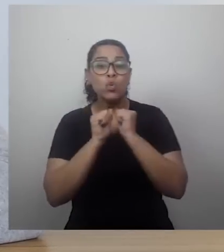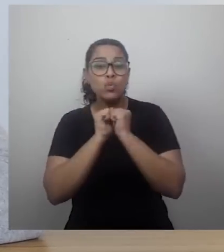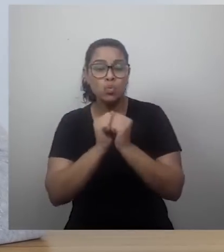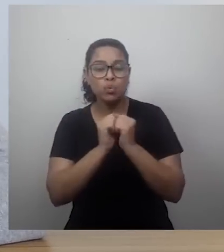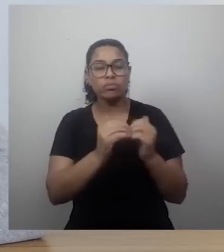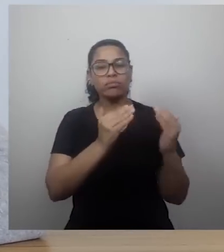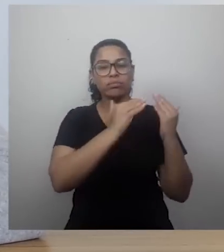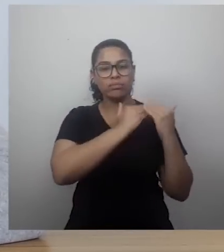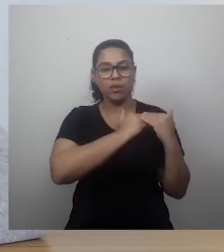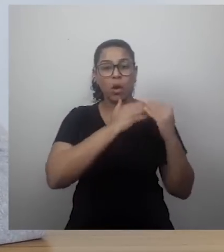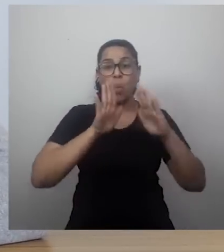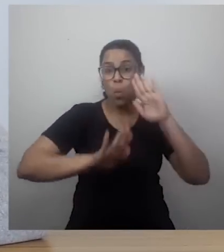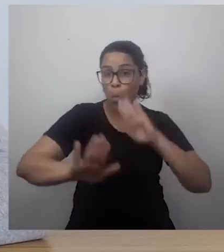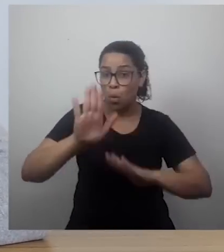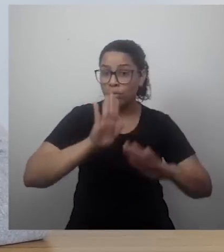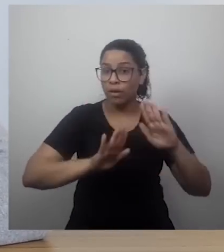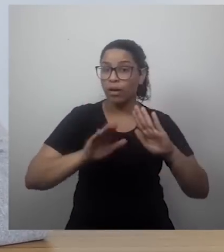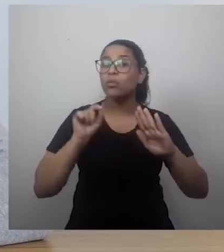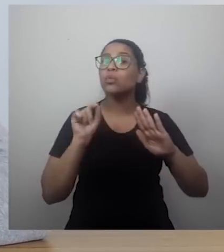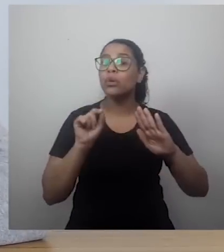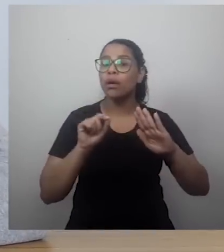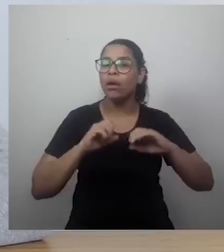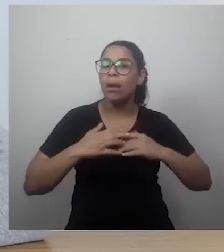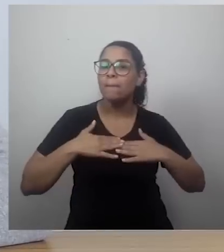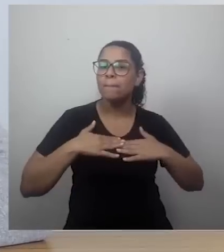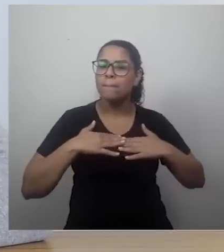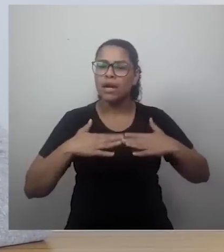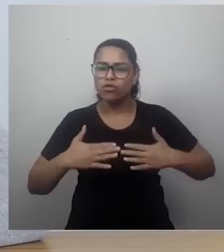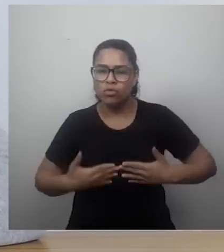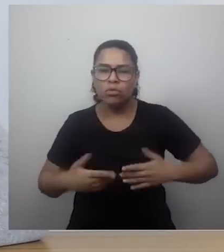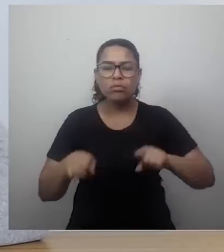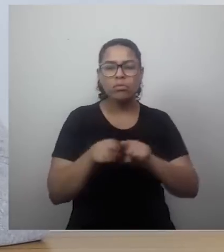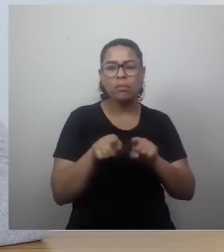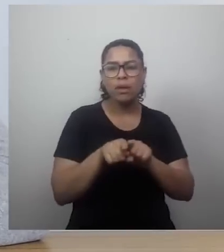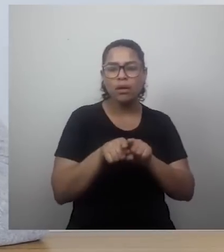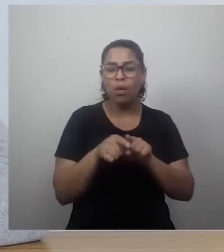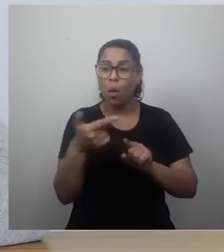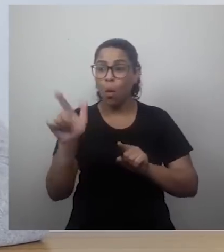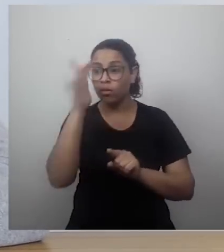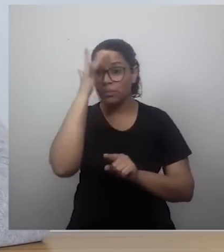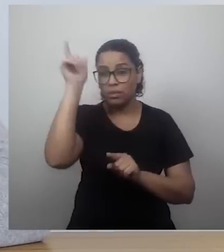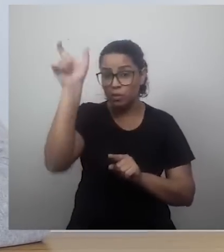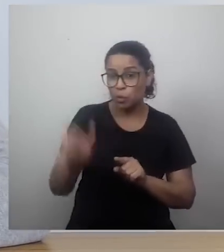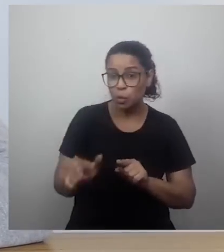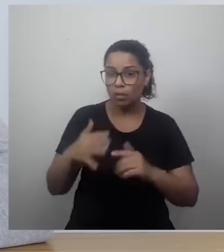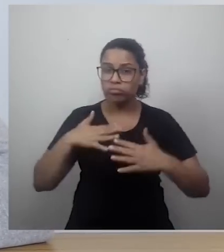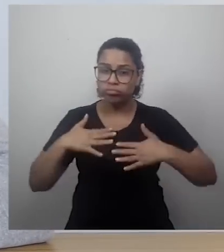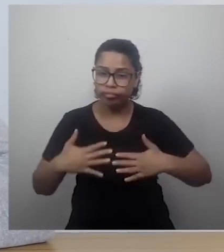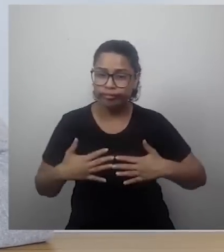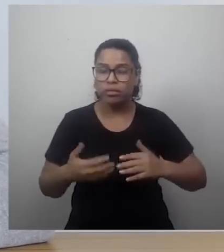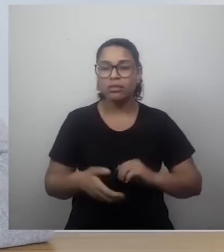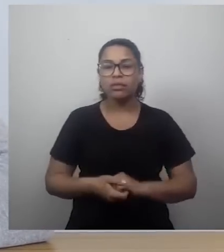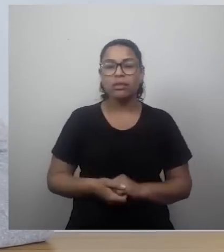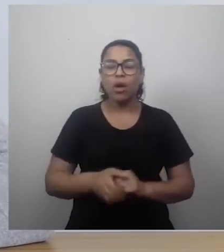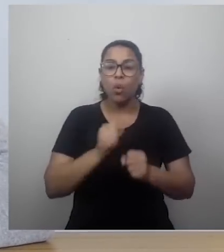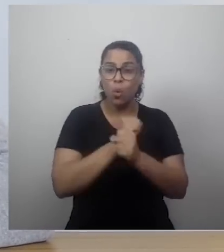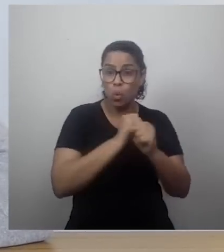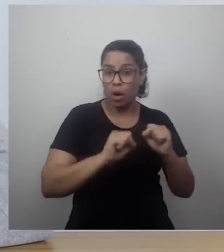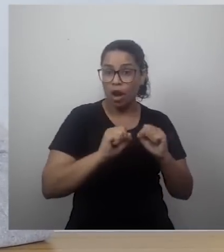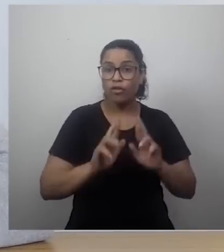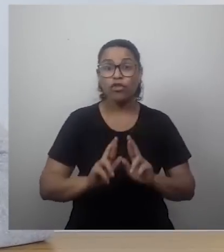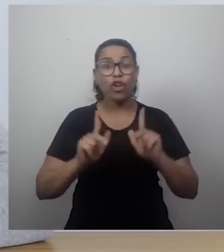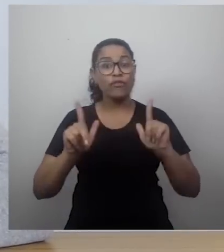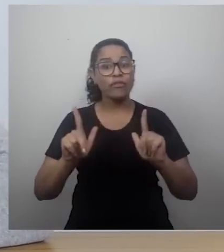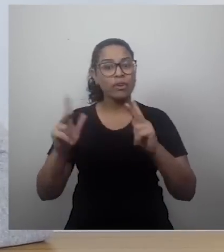sem tomarmos os devidos cuidados para não nos machucar e nem machucar ninguém. Contudo, lutar é